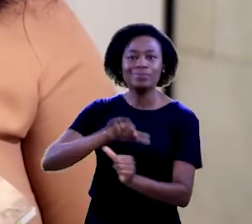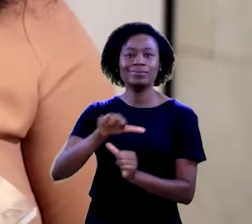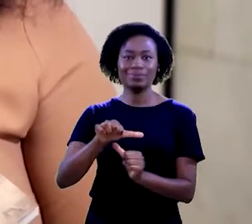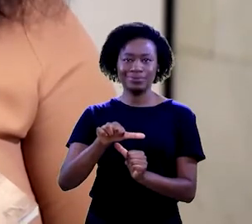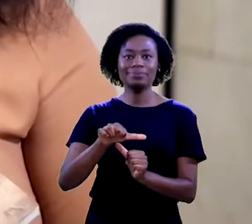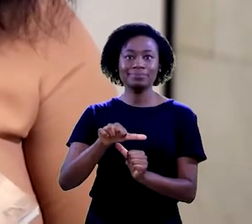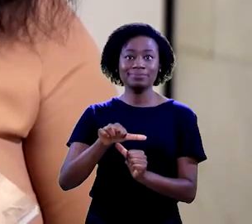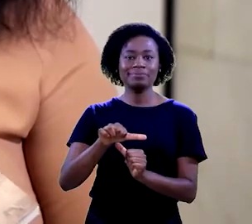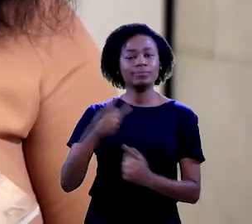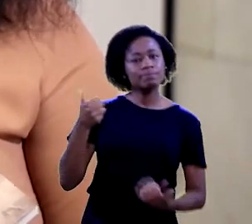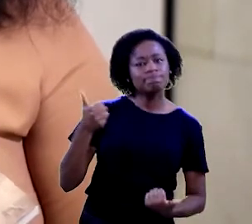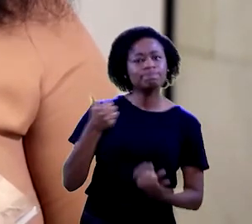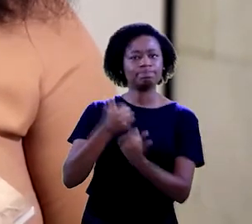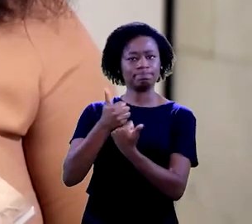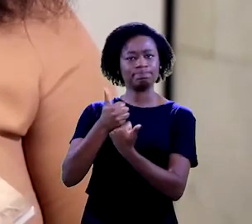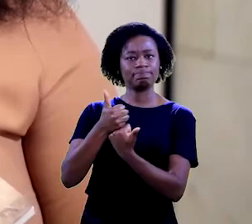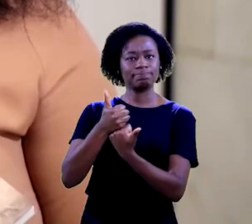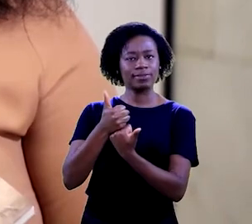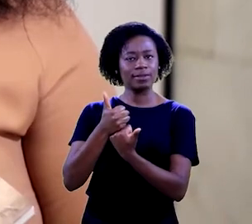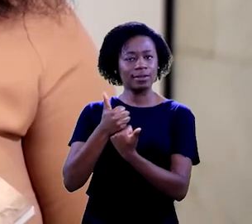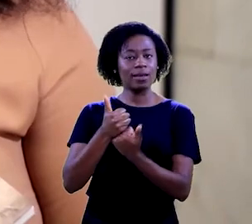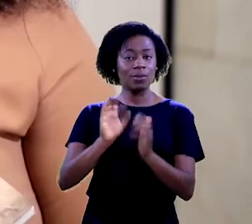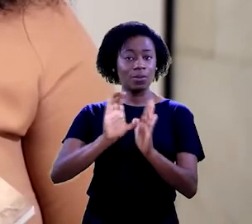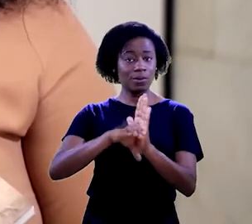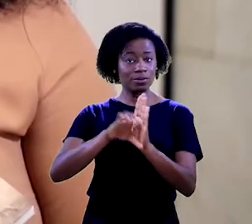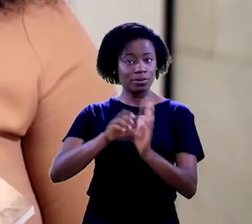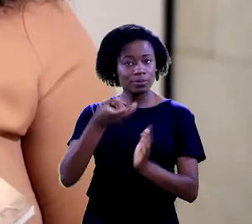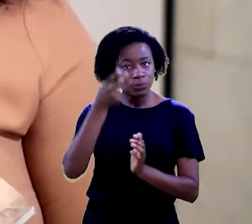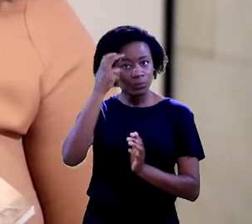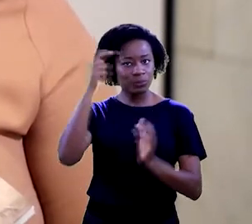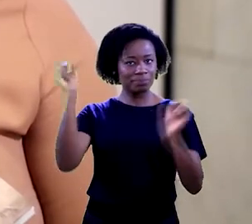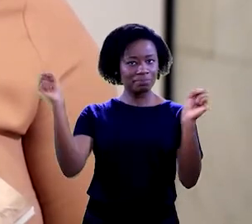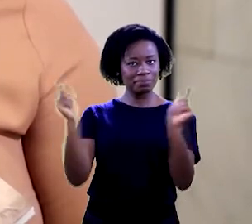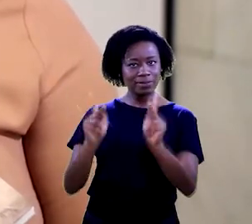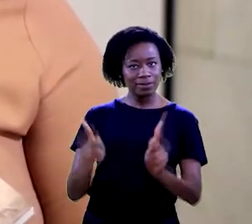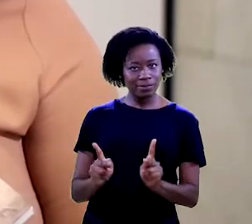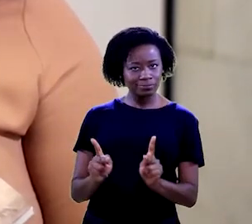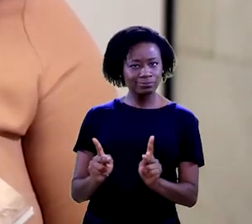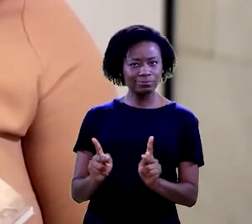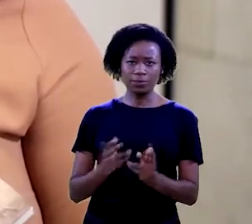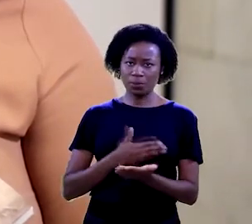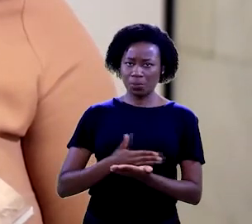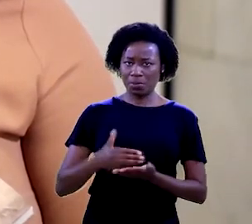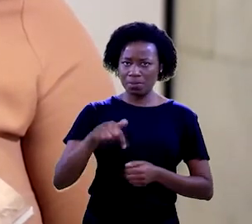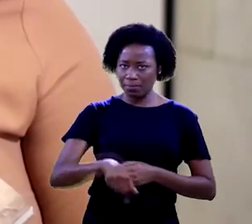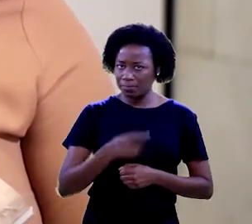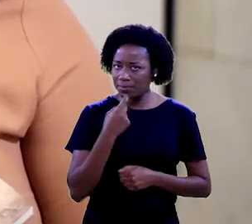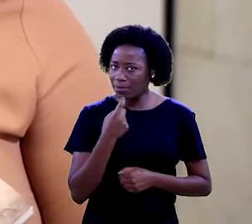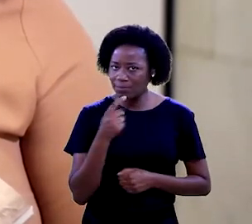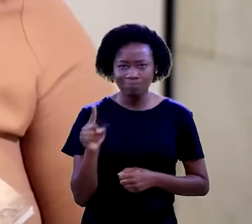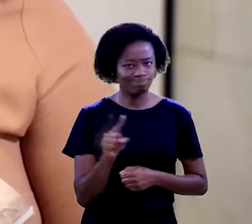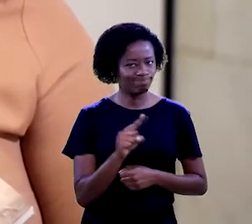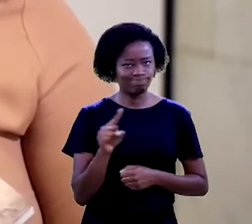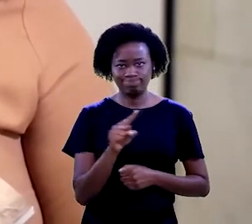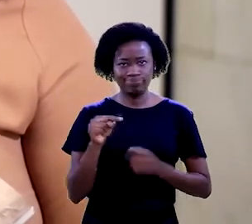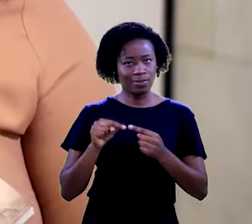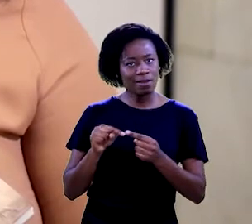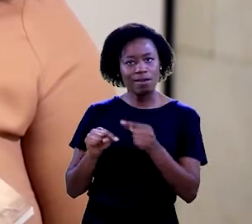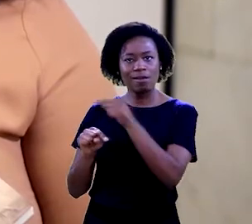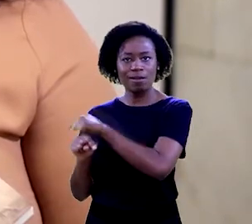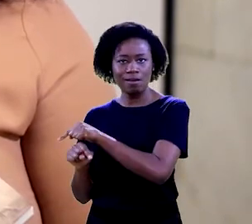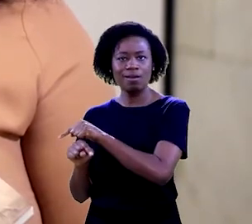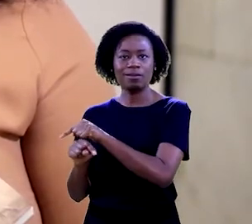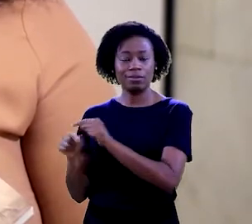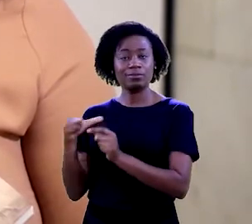transformação cunhada nesse conceito de cultura de paz, que não nasce, obviamente, em Campinas, que